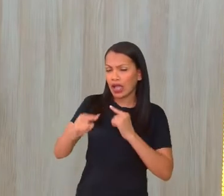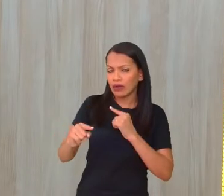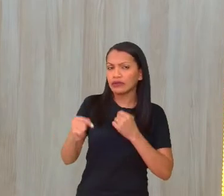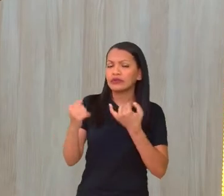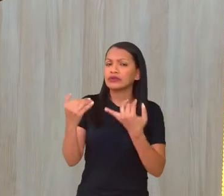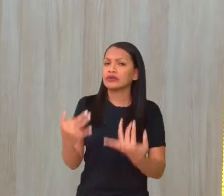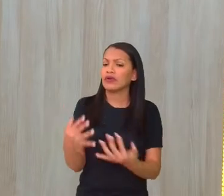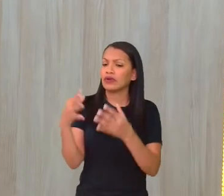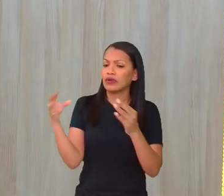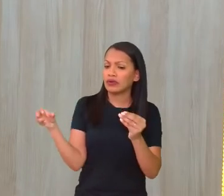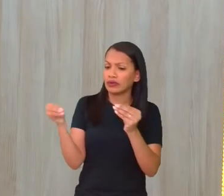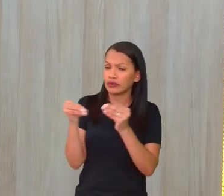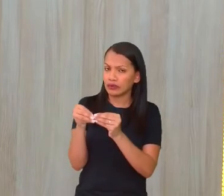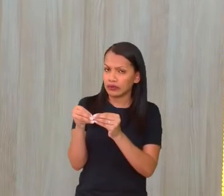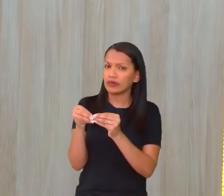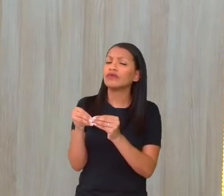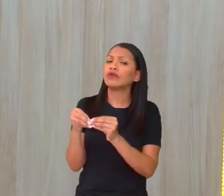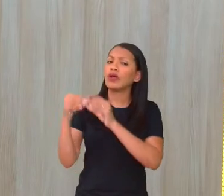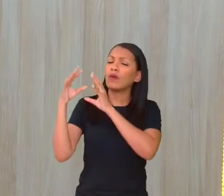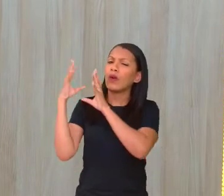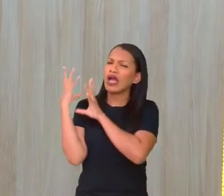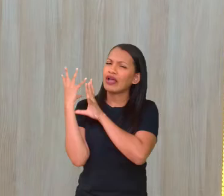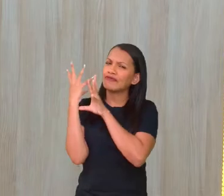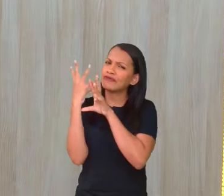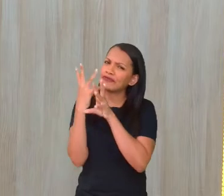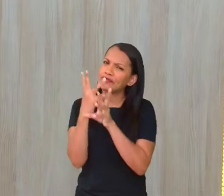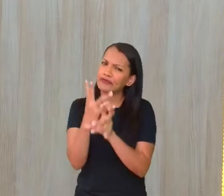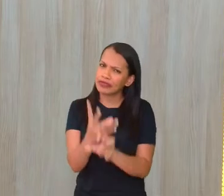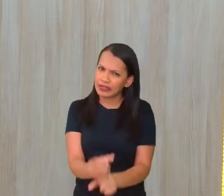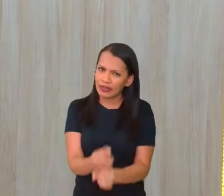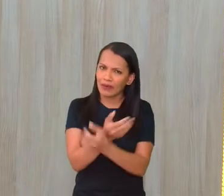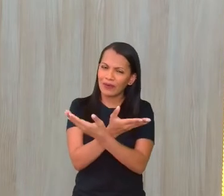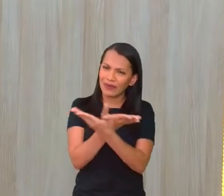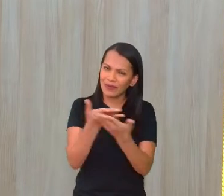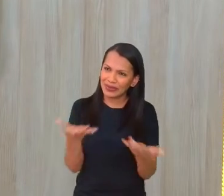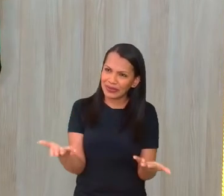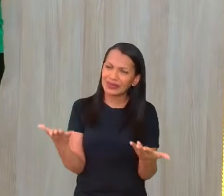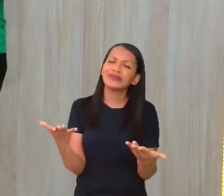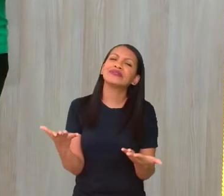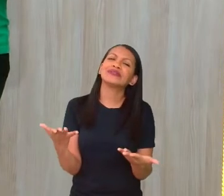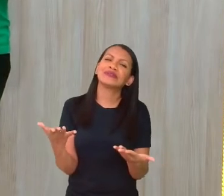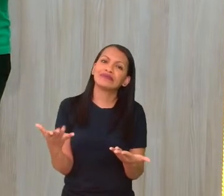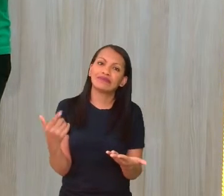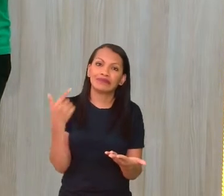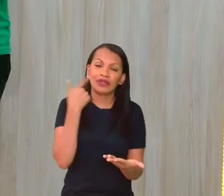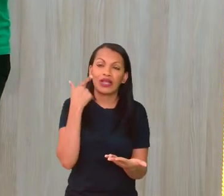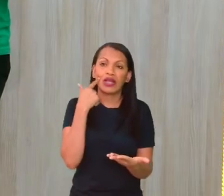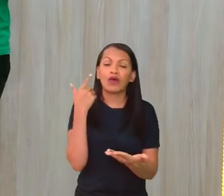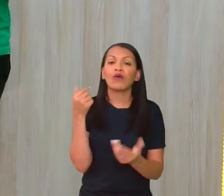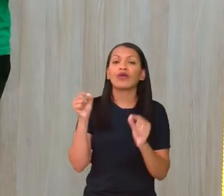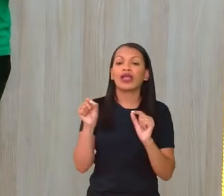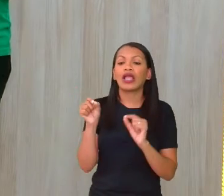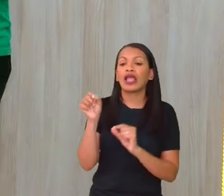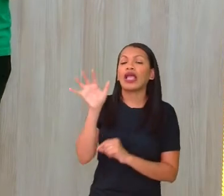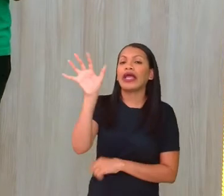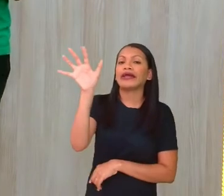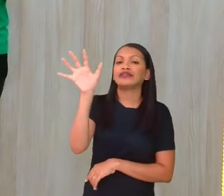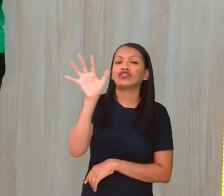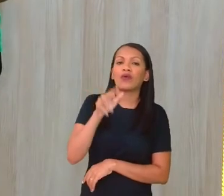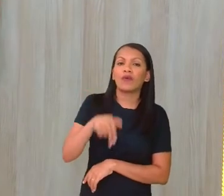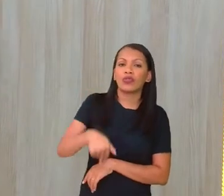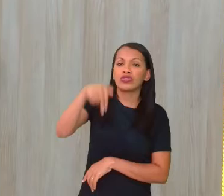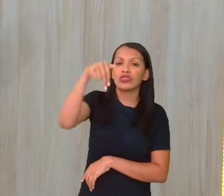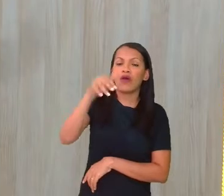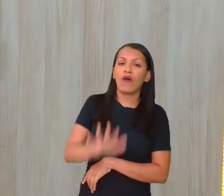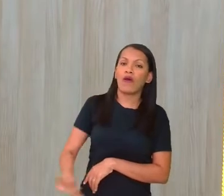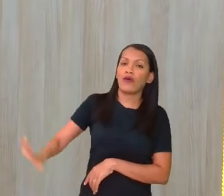um pouco, o professor Gilson vai fazer uma revisãozinha, né, com vocês sobre a região Nordeste, sobre a regionalização do